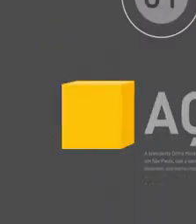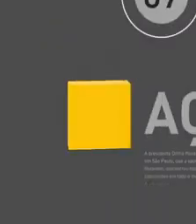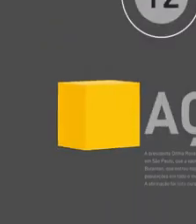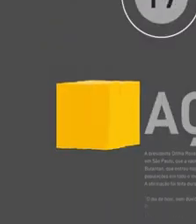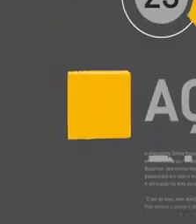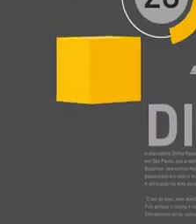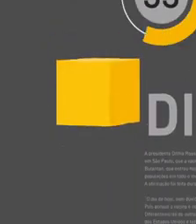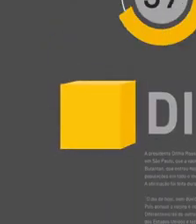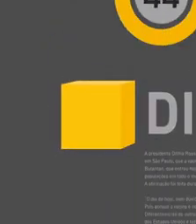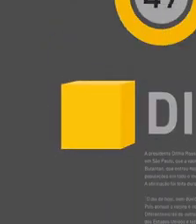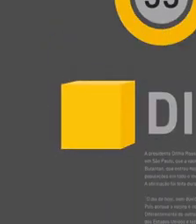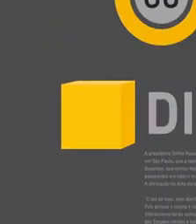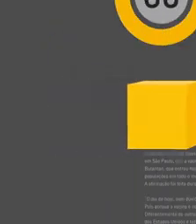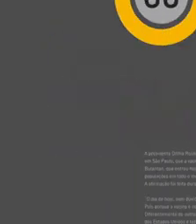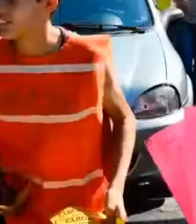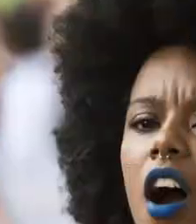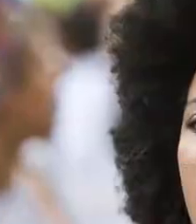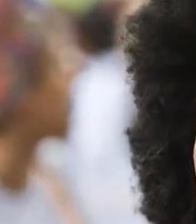o